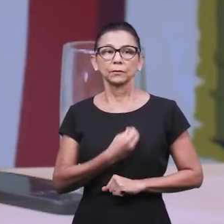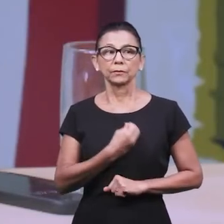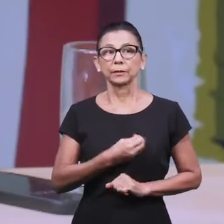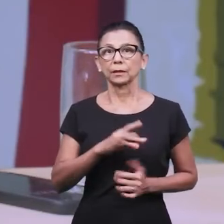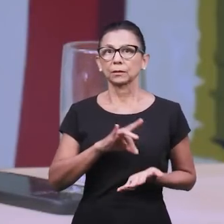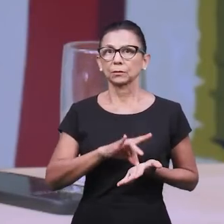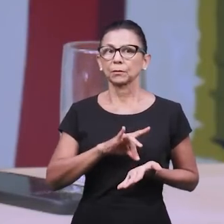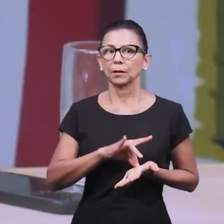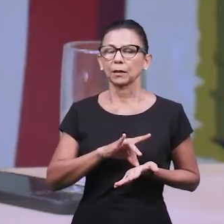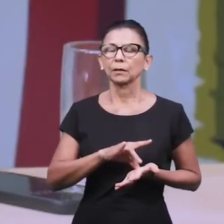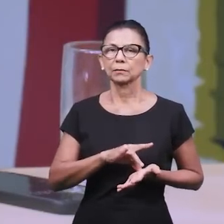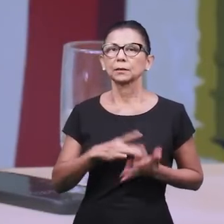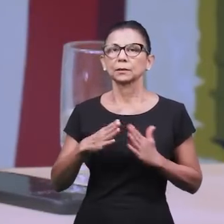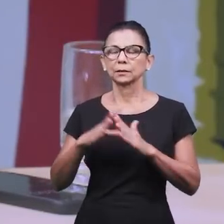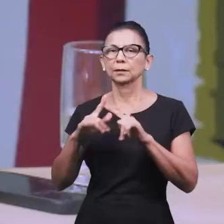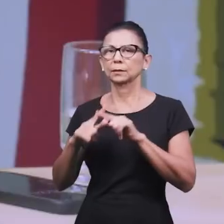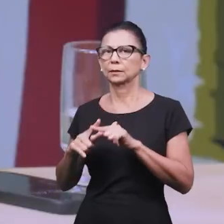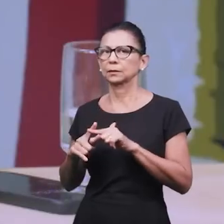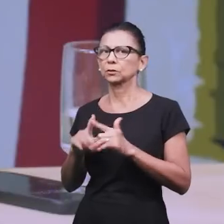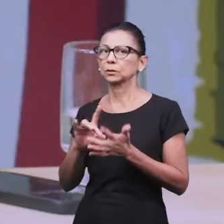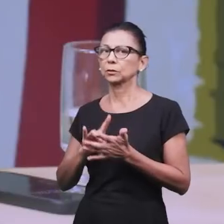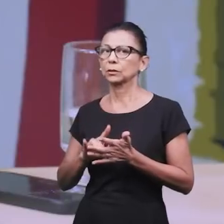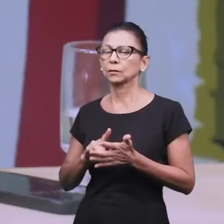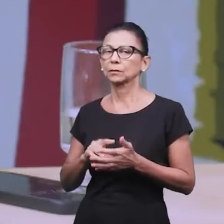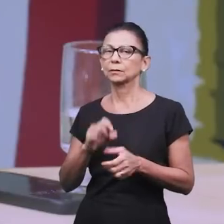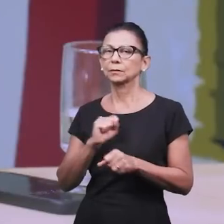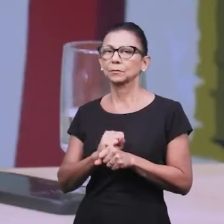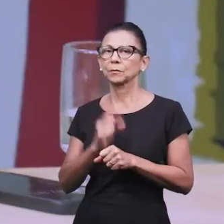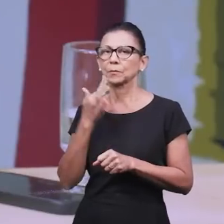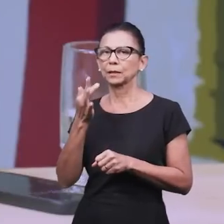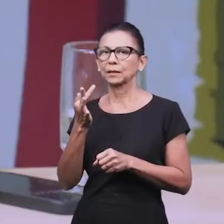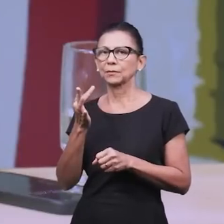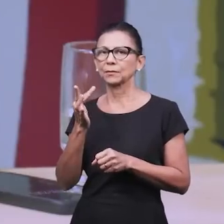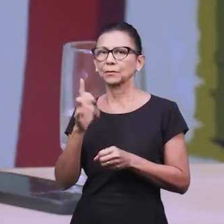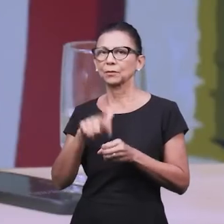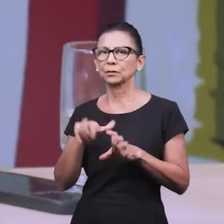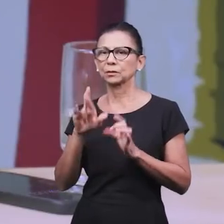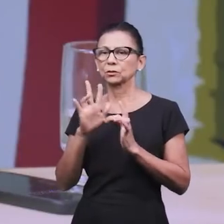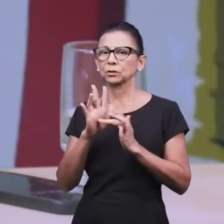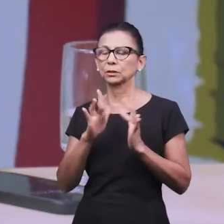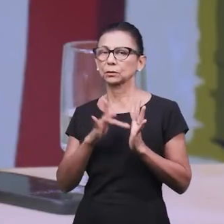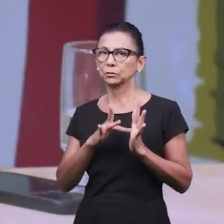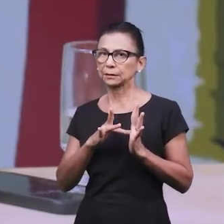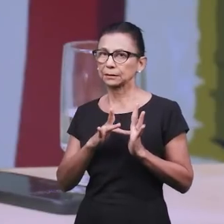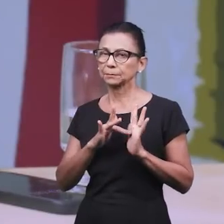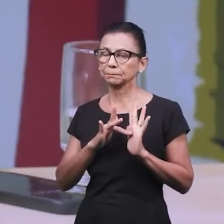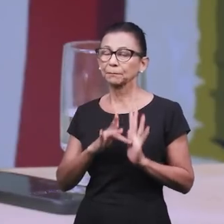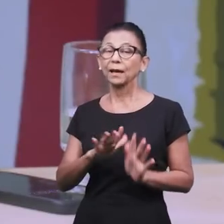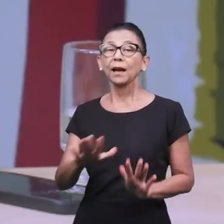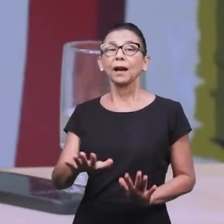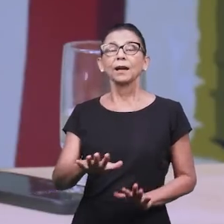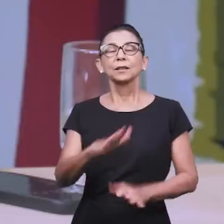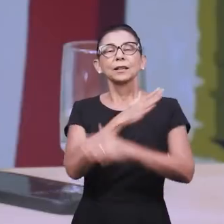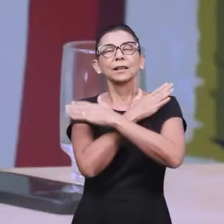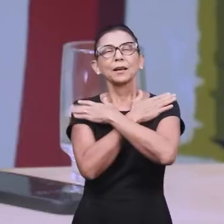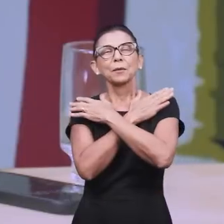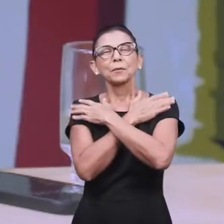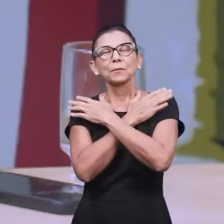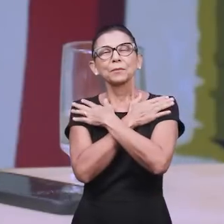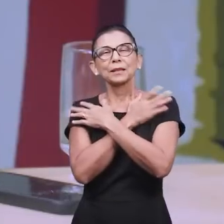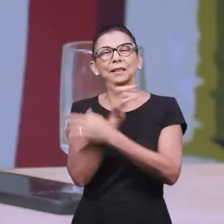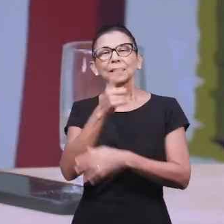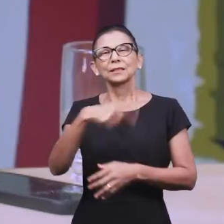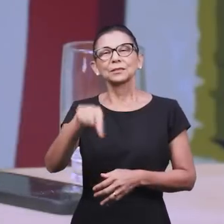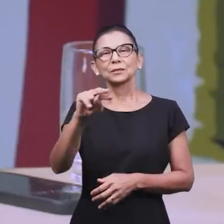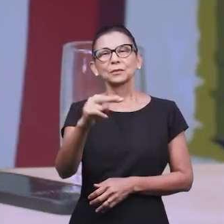nós vivemos, o momento atual vivido pela igreja, quando esperamos a breve volta do Senhor Jesus. Eu quero mandar um abraço para todos